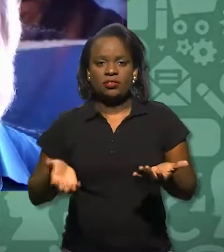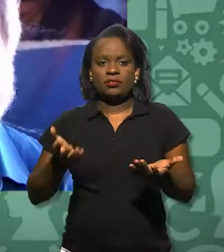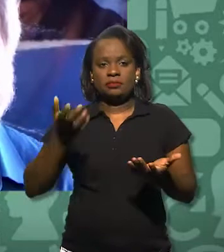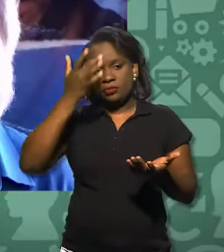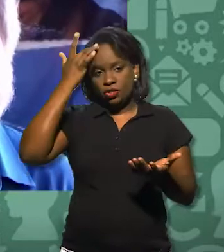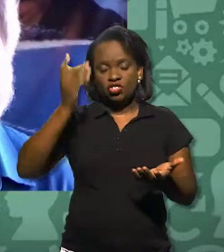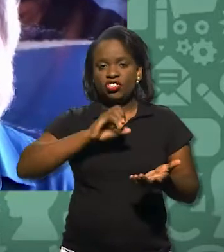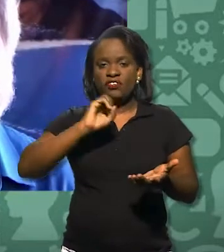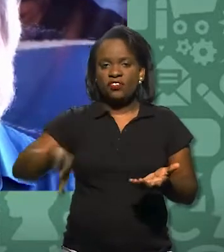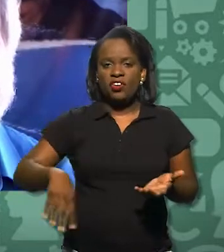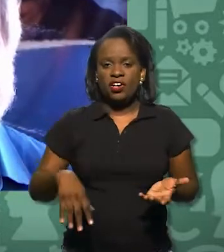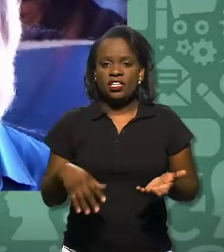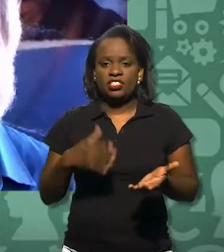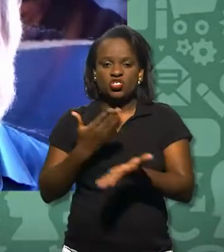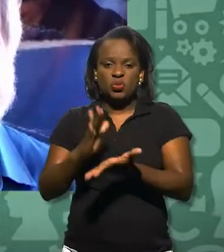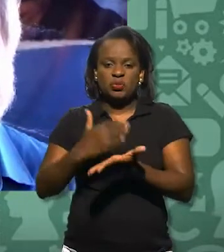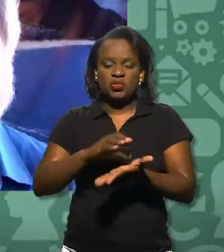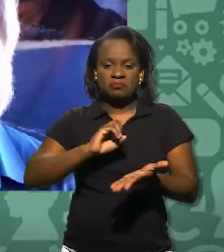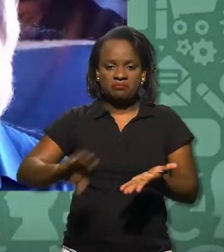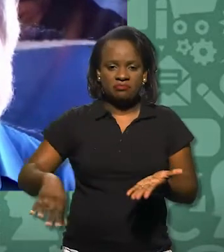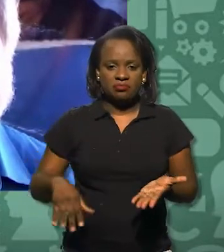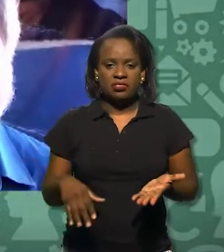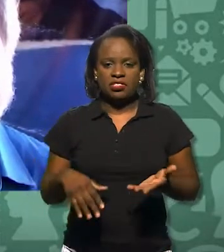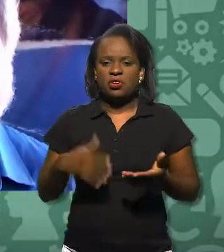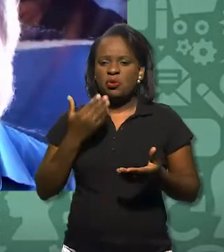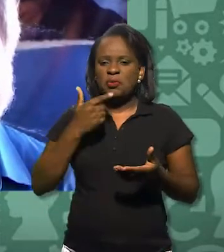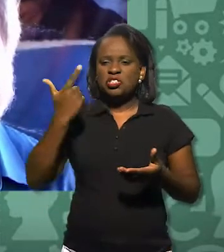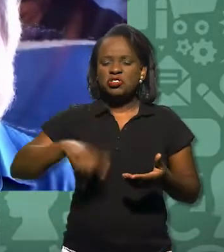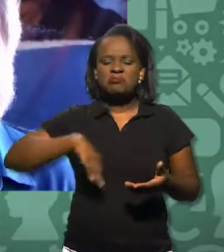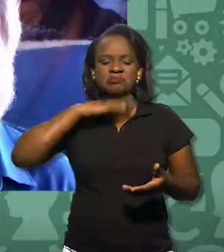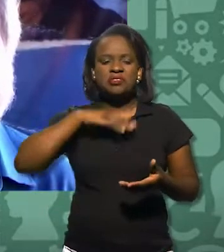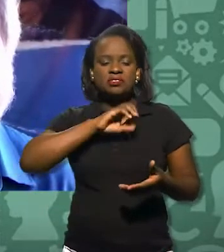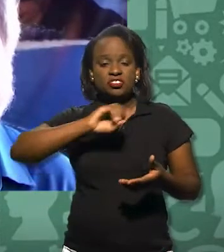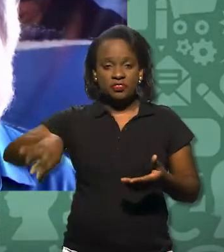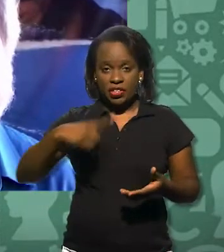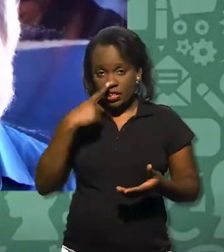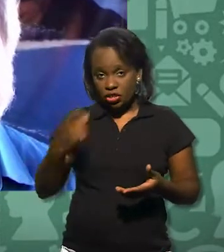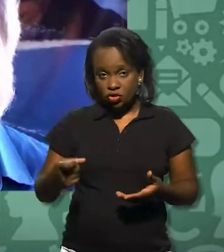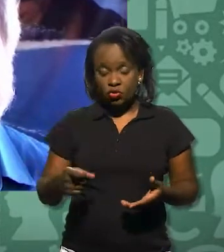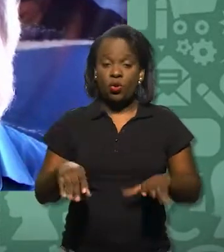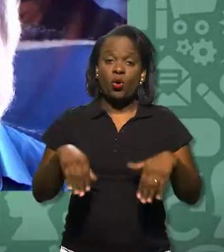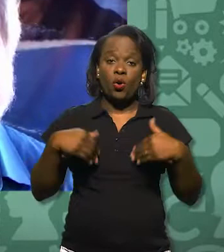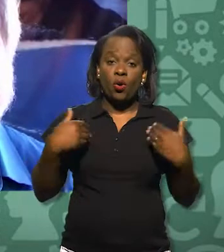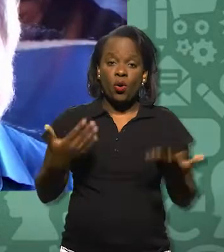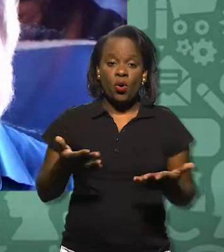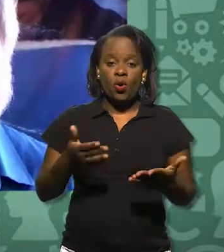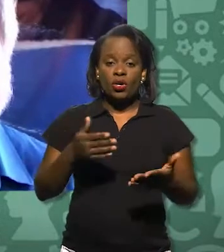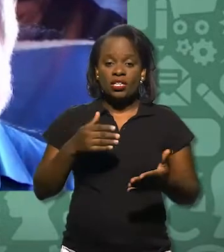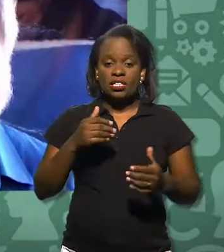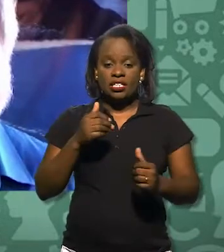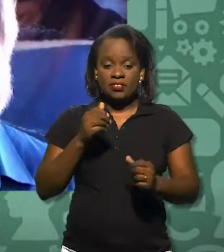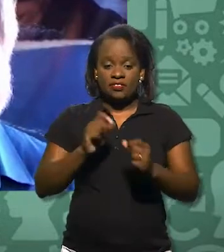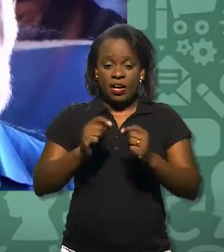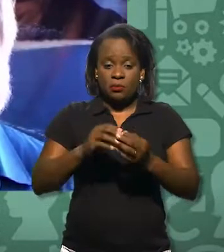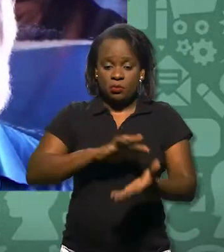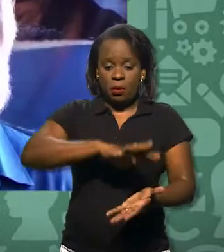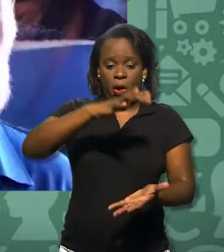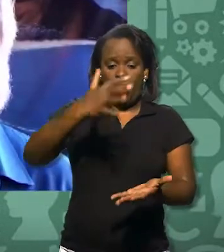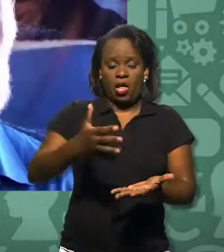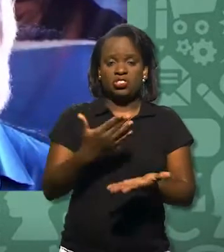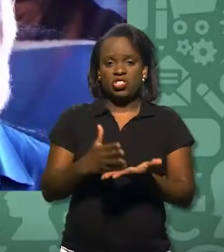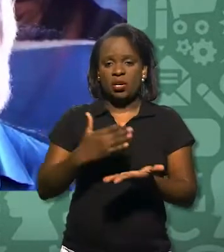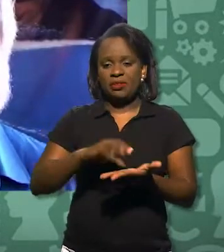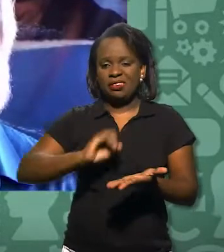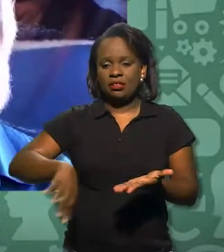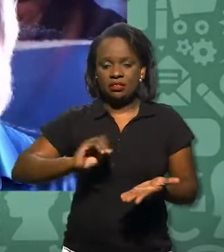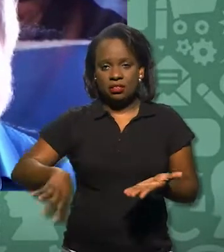seja, as pessoas jogavam fora suas sobras, o que não queriam comer de novo, jogavam no lixo, ou não administravam muito o que colocavam no prato,